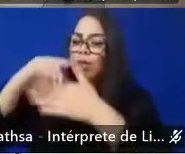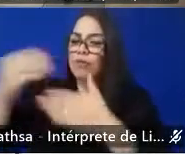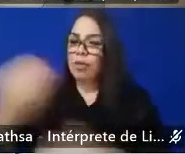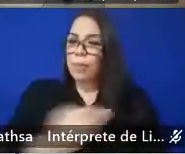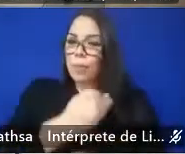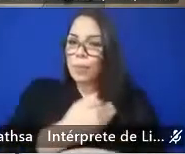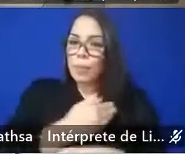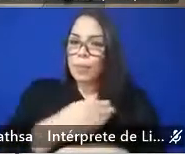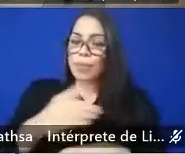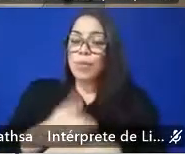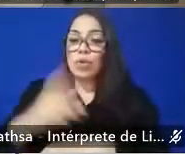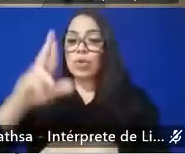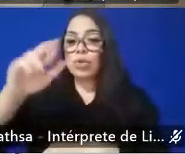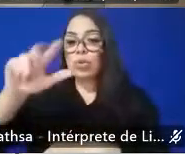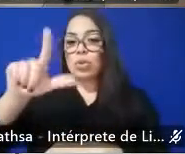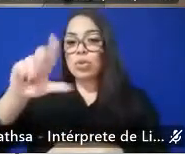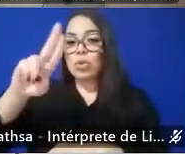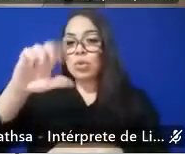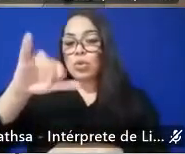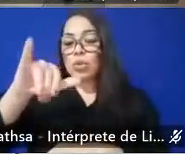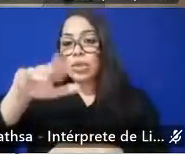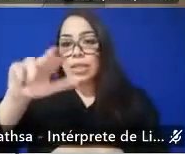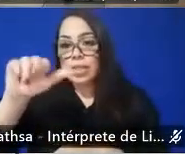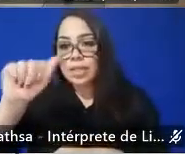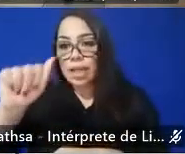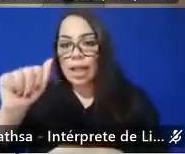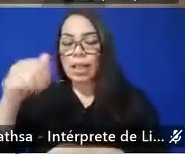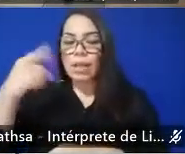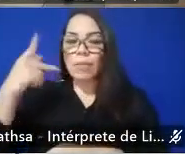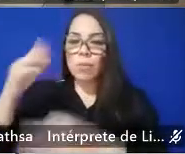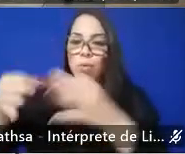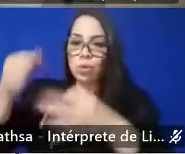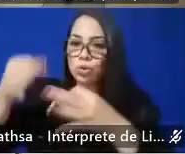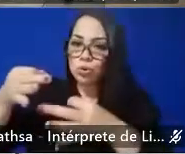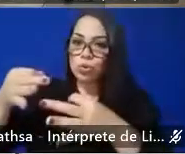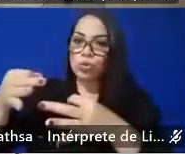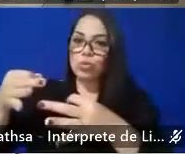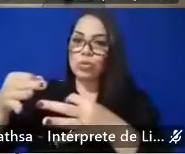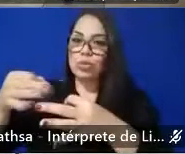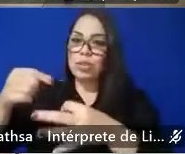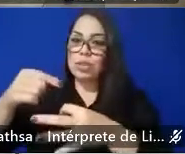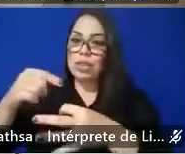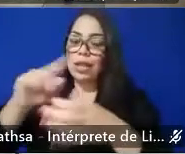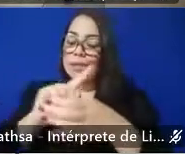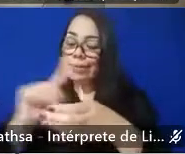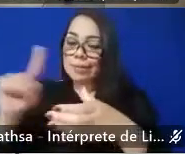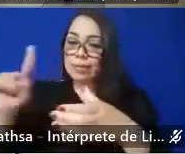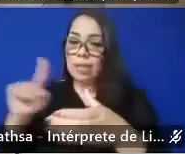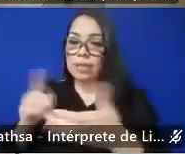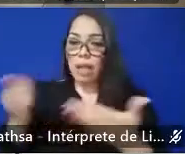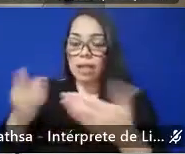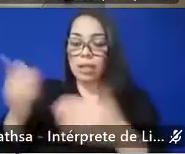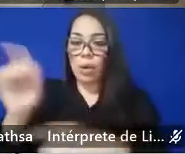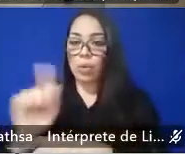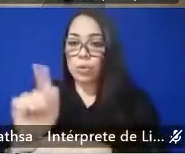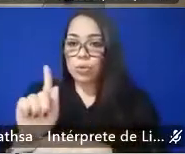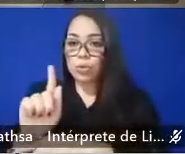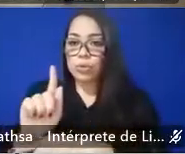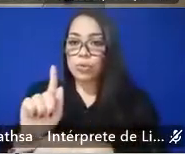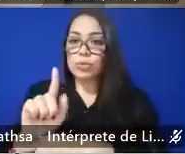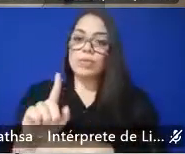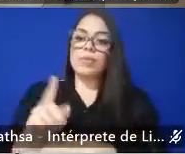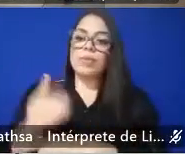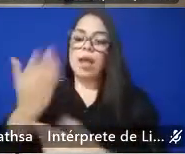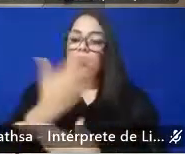senhora Doutora Luciana estava Silveira Procuradores de justiça que deixa a corregedoria-geral Excelentíssimo Senhor Doutor Ricardo